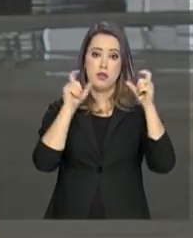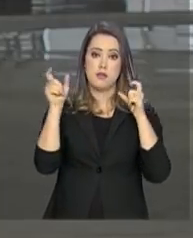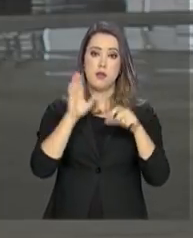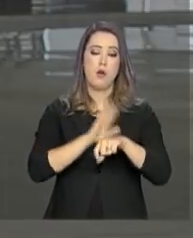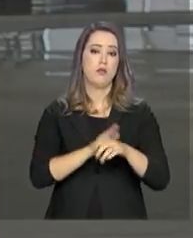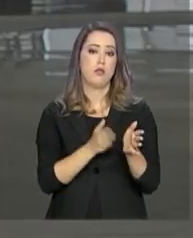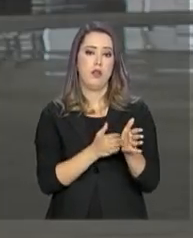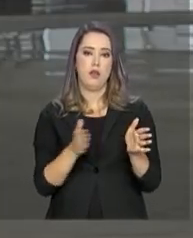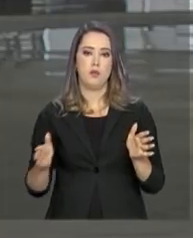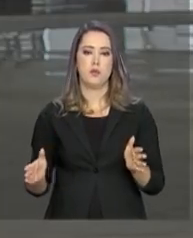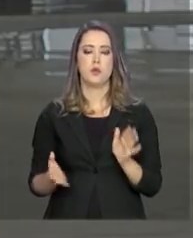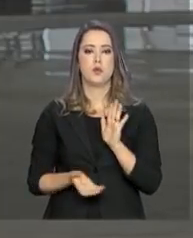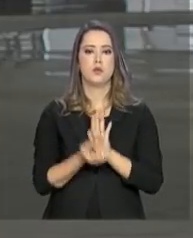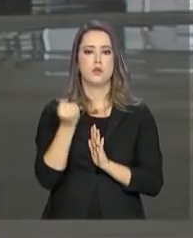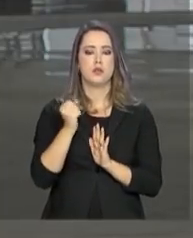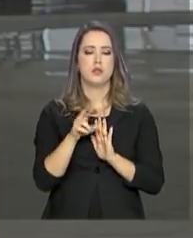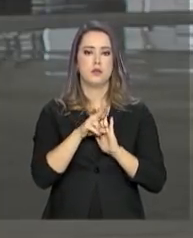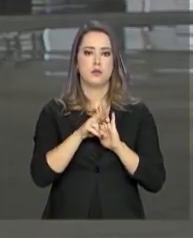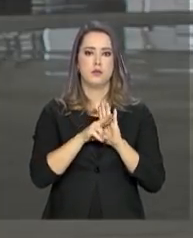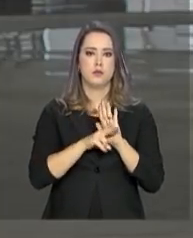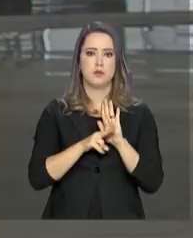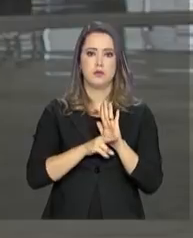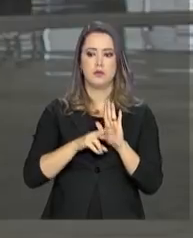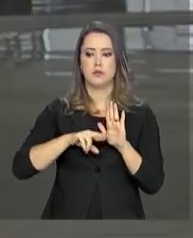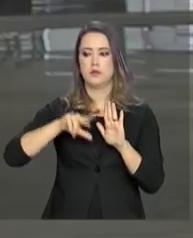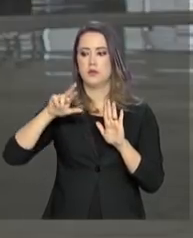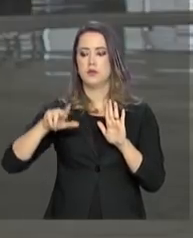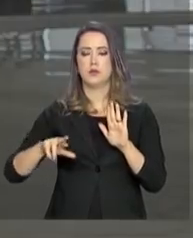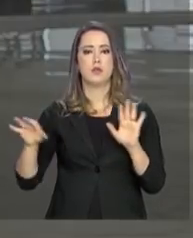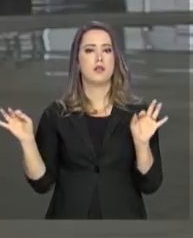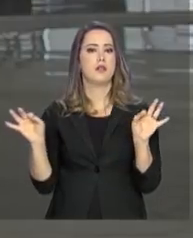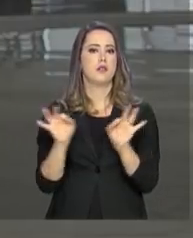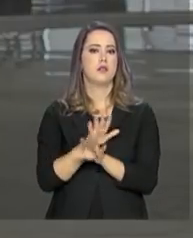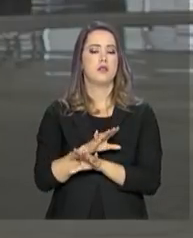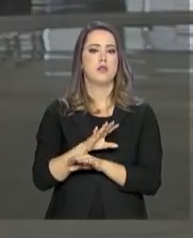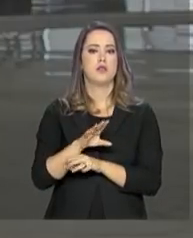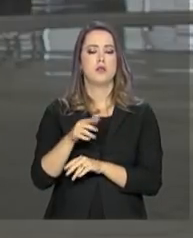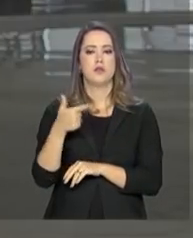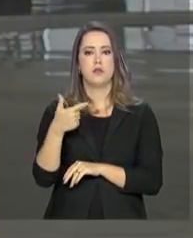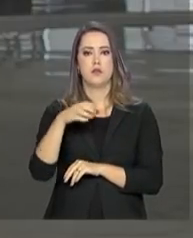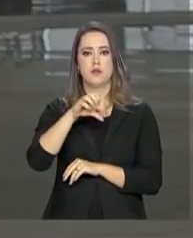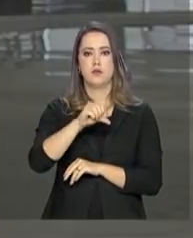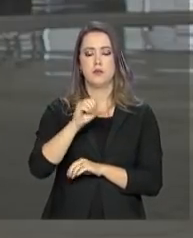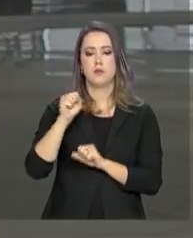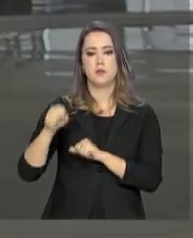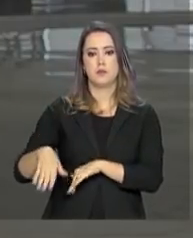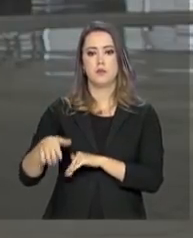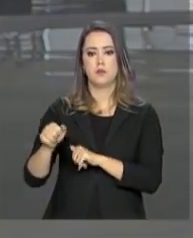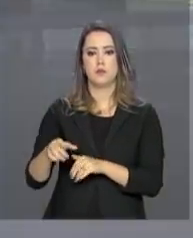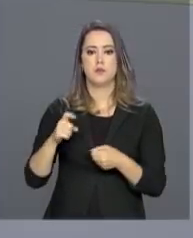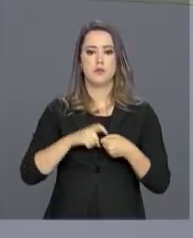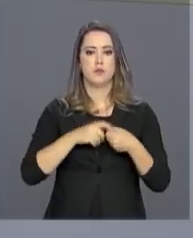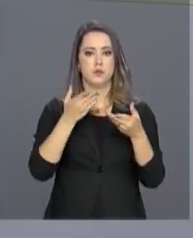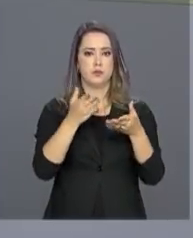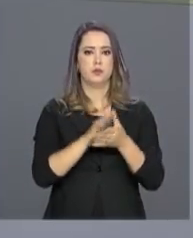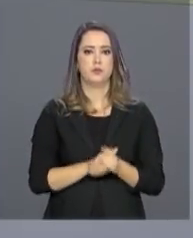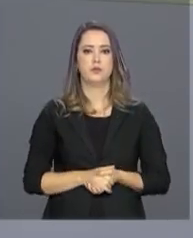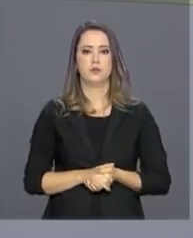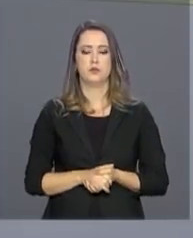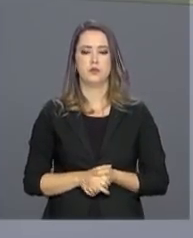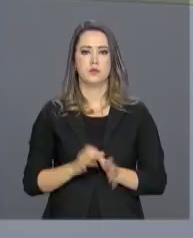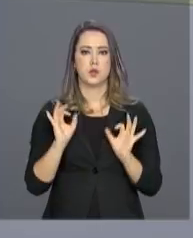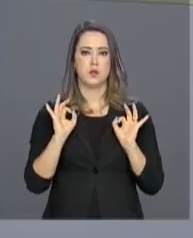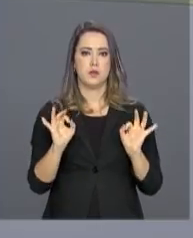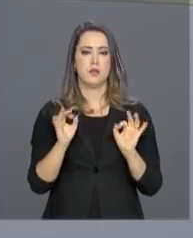o saque com as regras flexíveis acaba em 29 de setembro eu volto com você roberto é